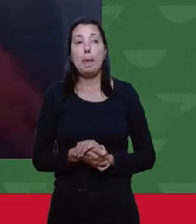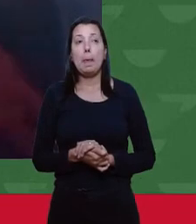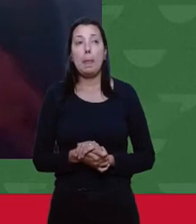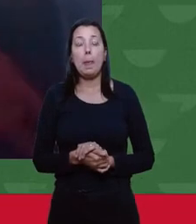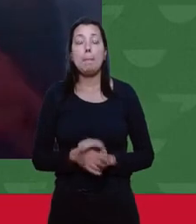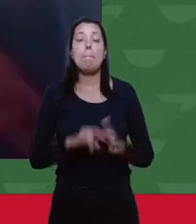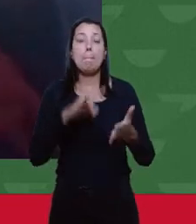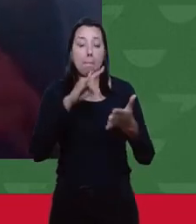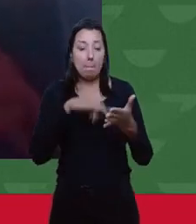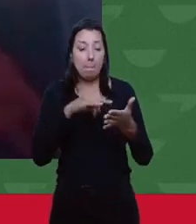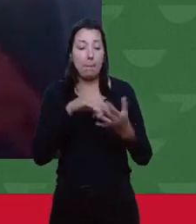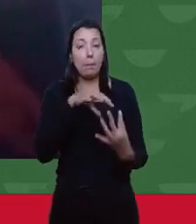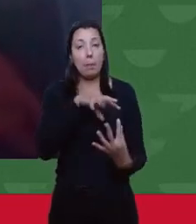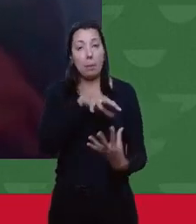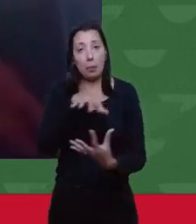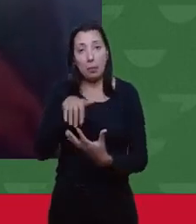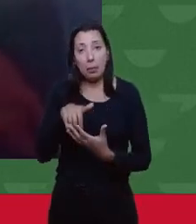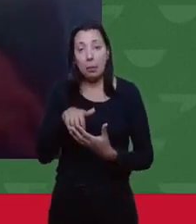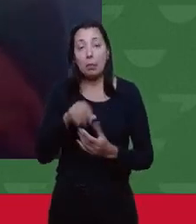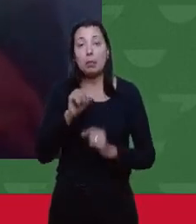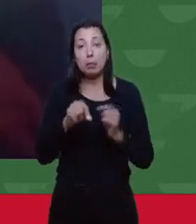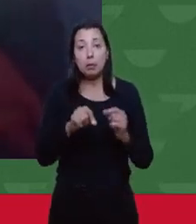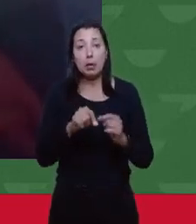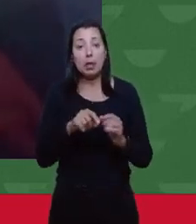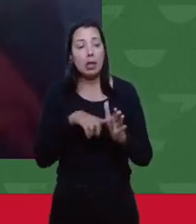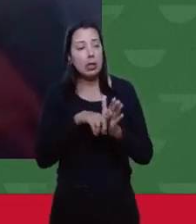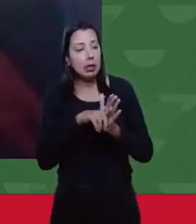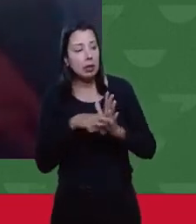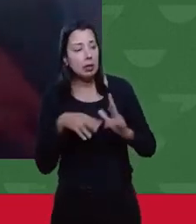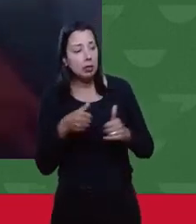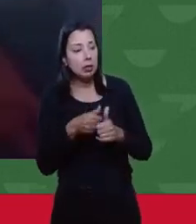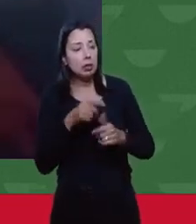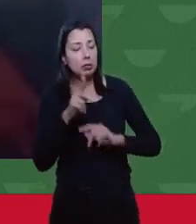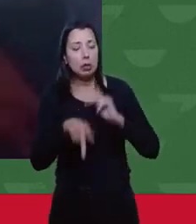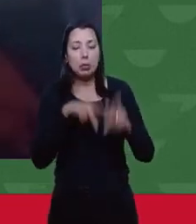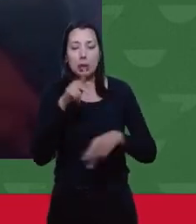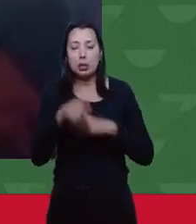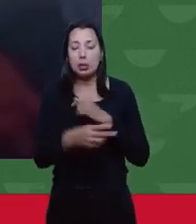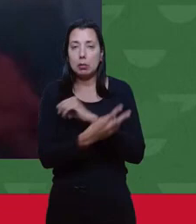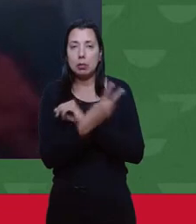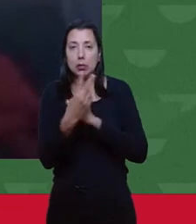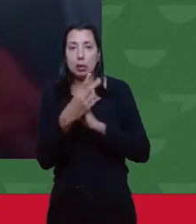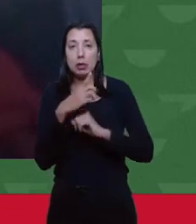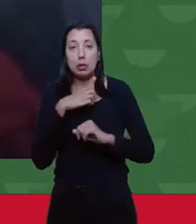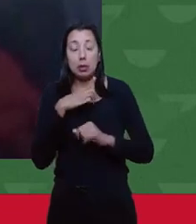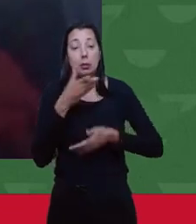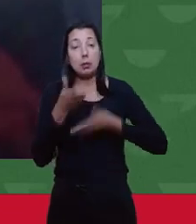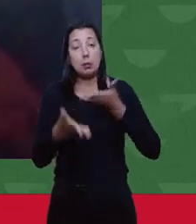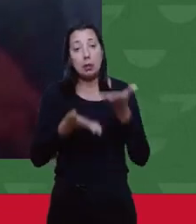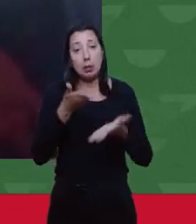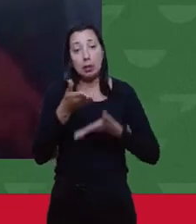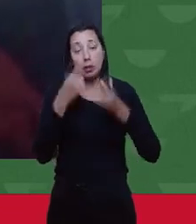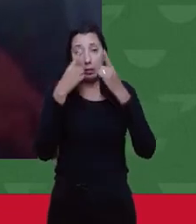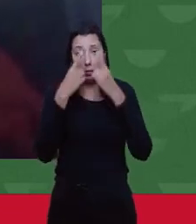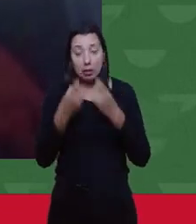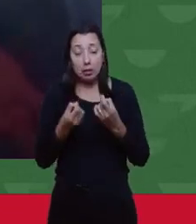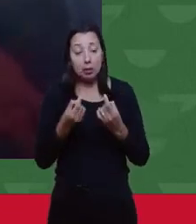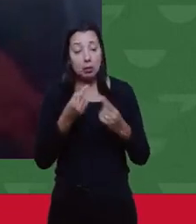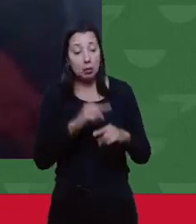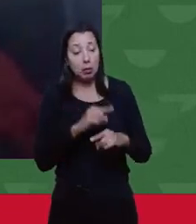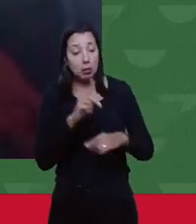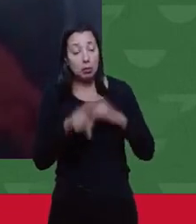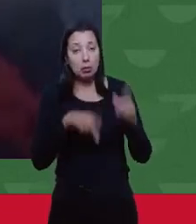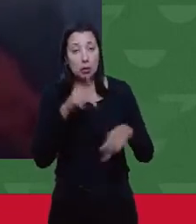um documento internacional nas Nações Unidas, análogo a todas aquelas populações que são protegidas para tratar das violências contra a